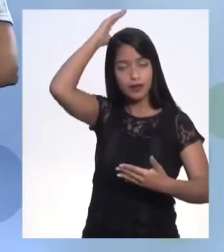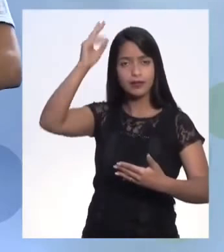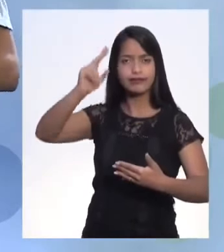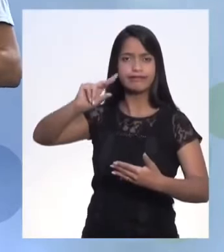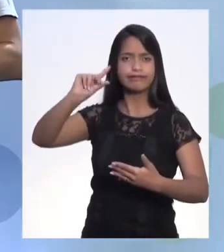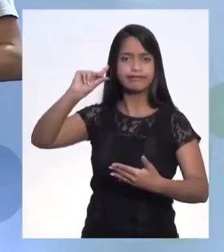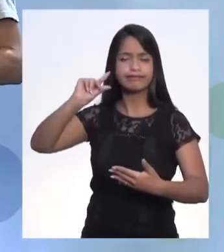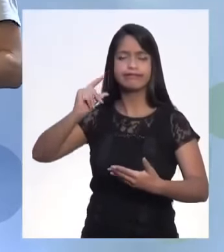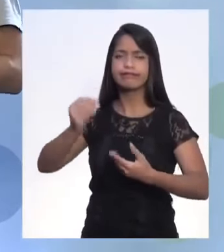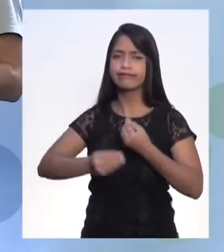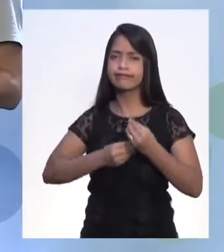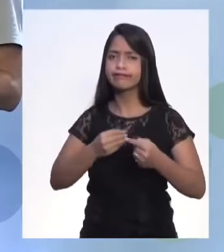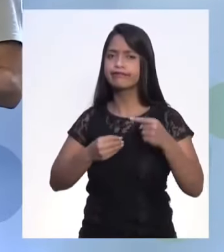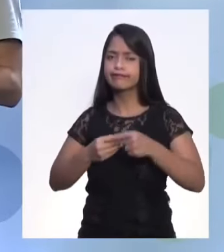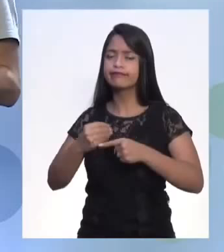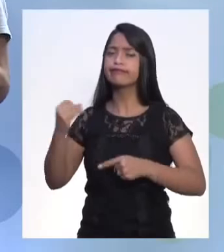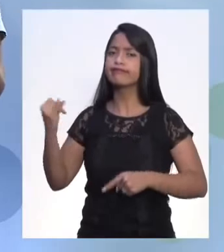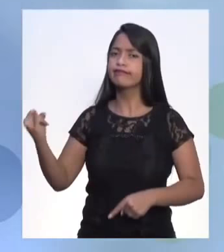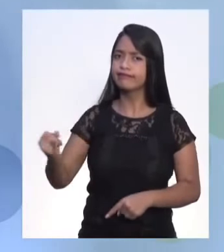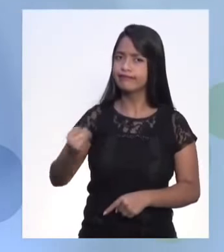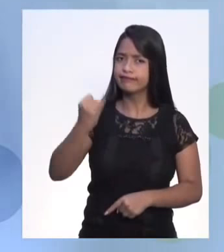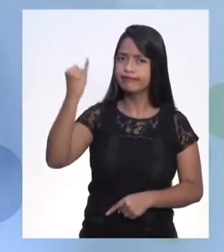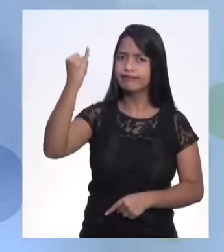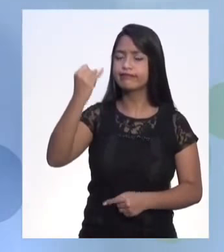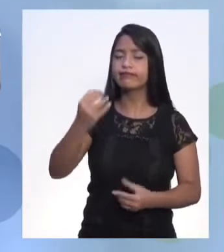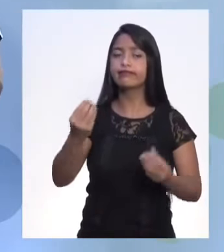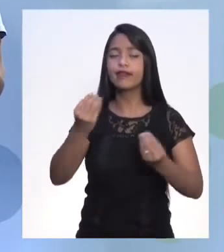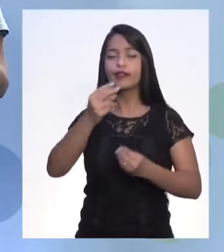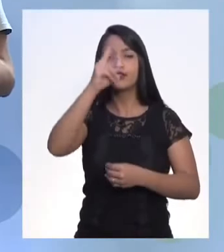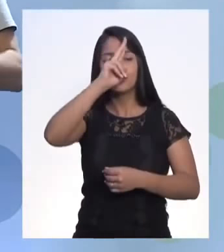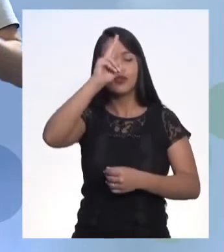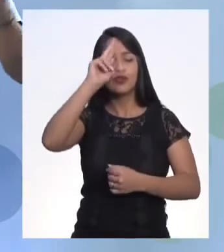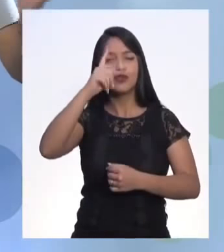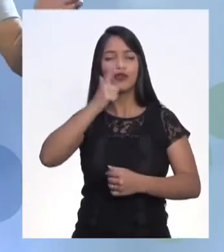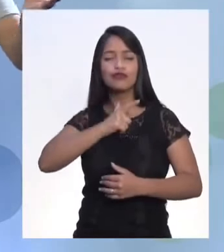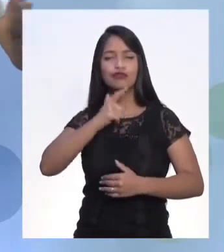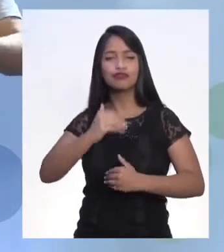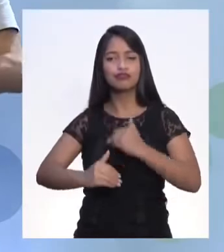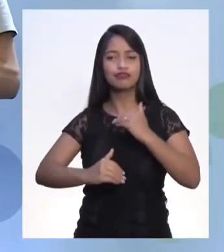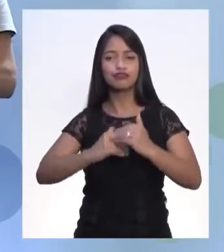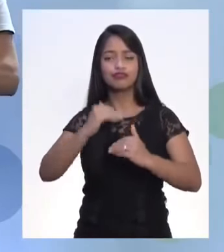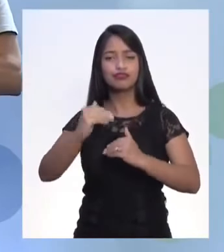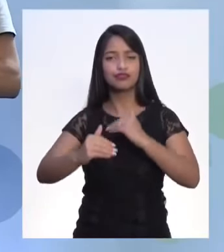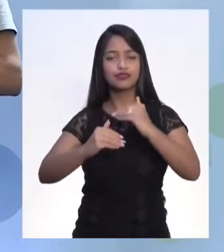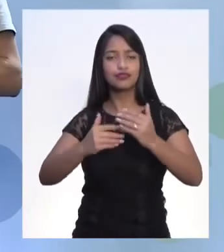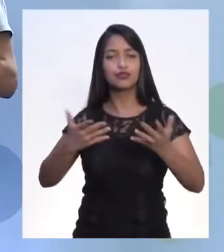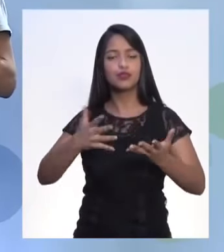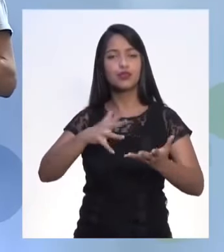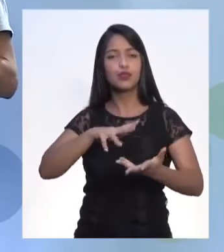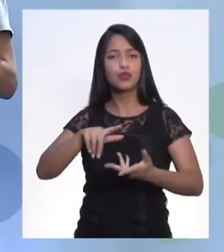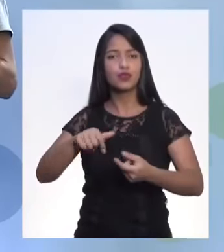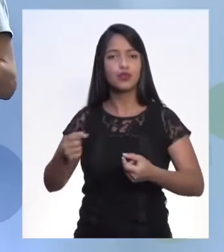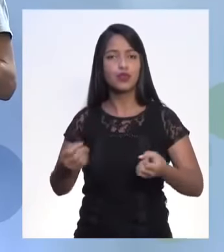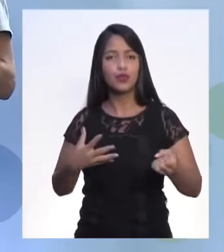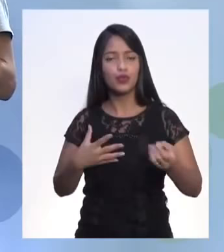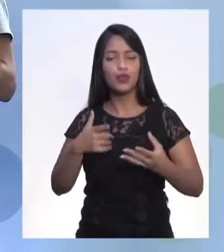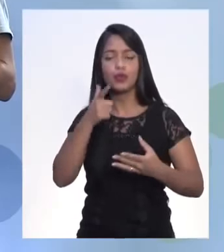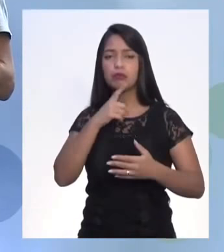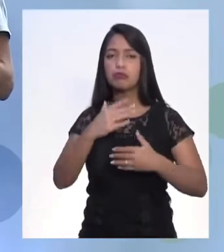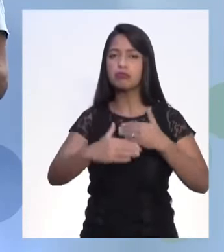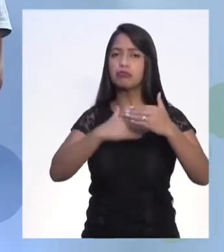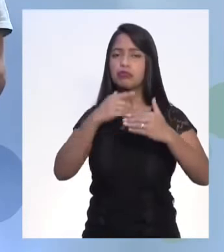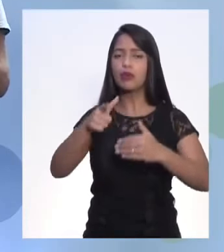Romana extremamente importante no desenvolvimento da história a doce desse mundo moderno né então